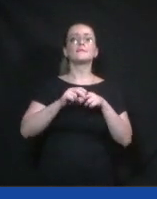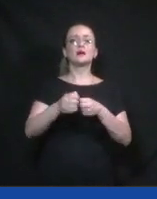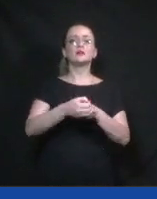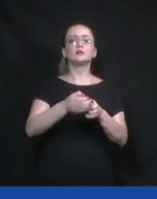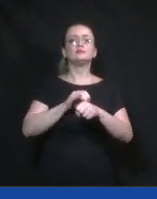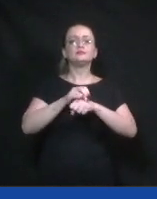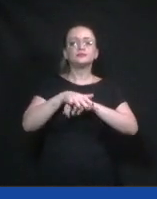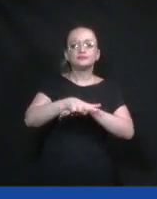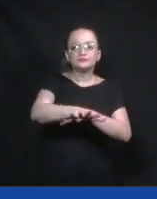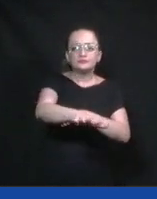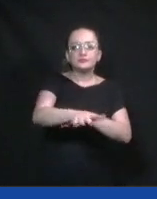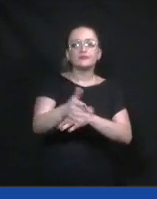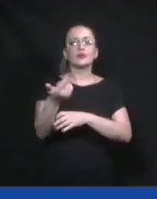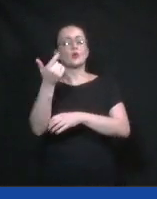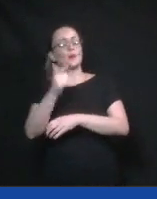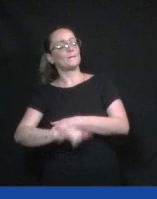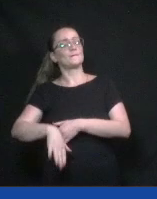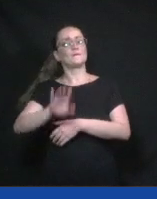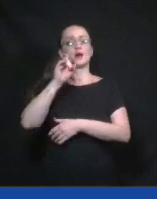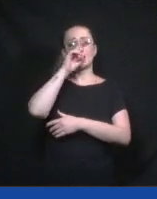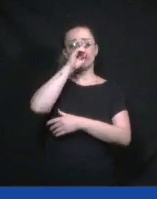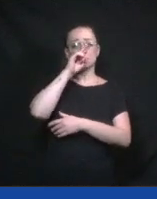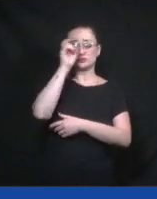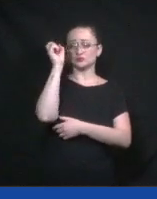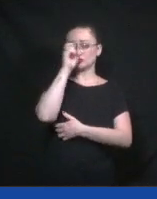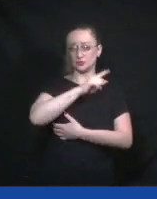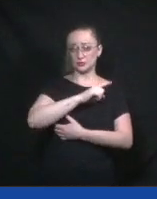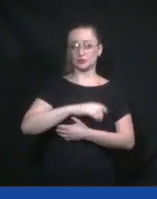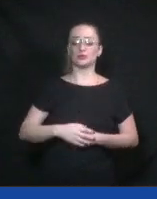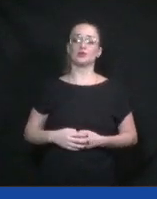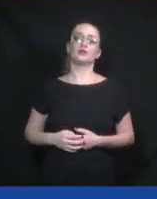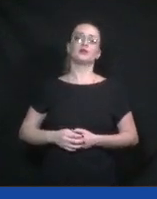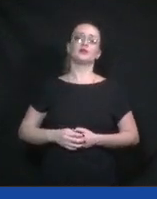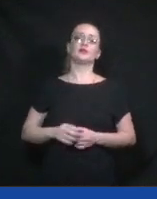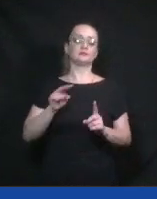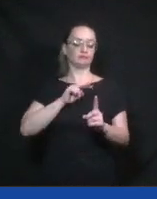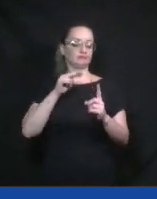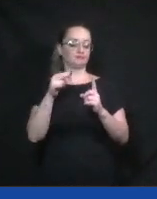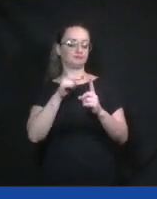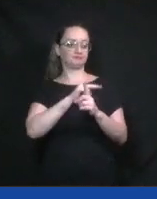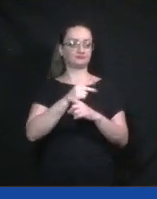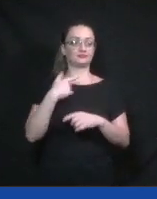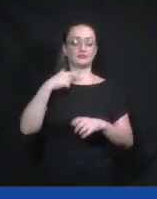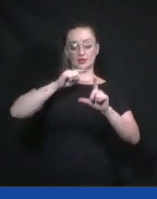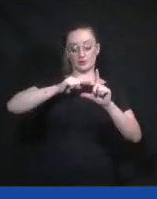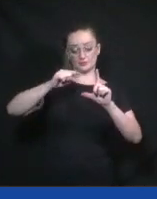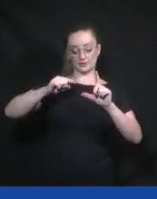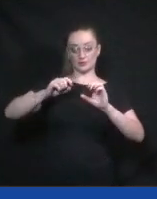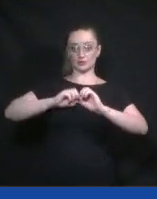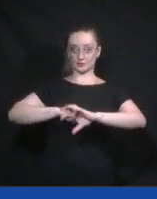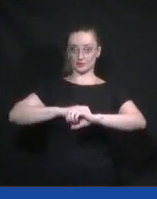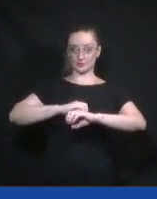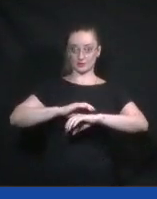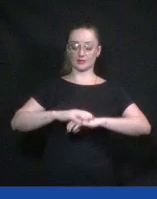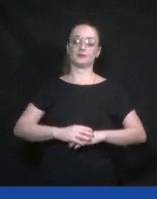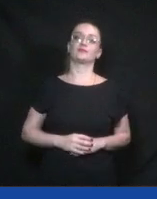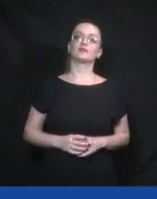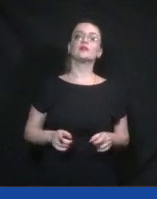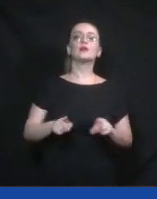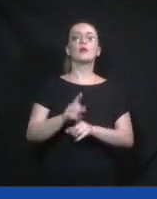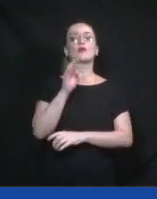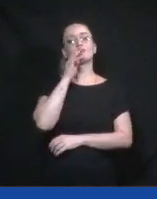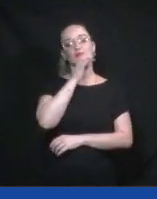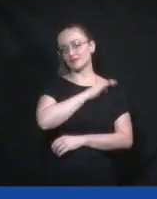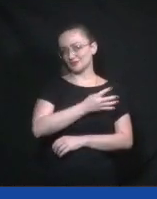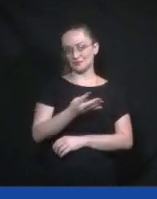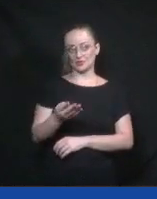situação ainda mais perigosa e difícil do ponto de vista dos indicadores educacionais e obviamente